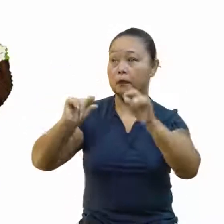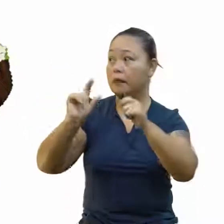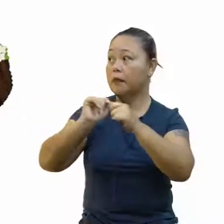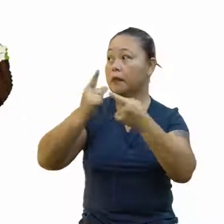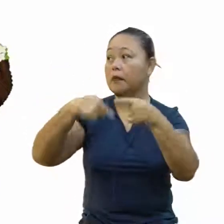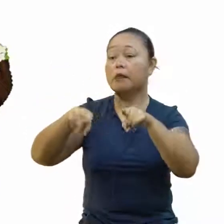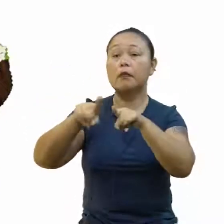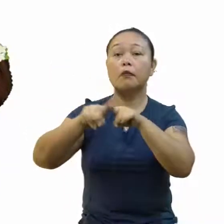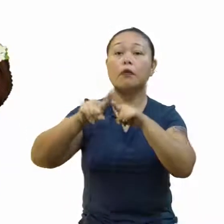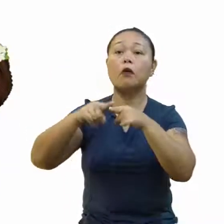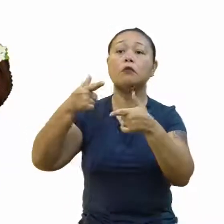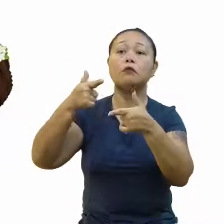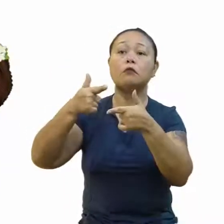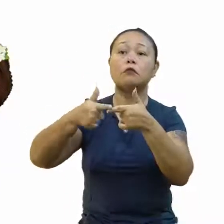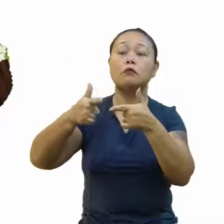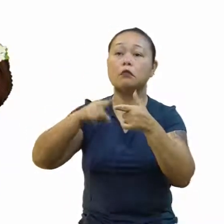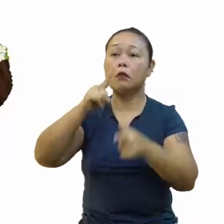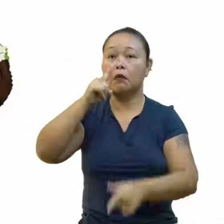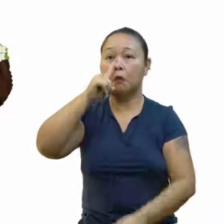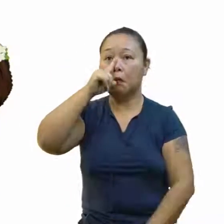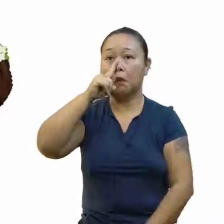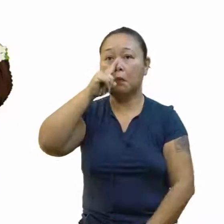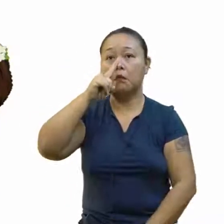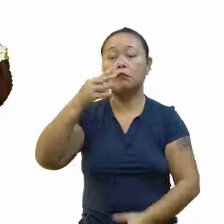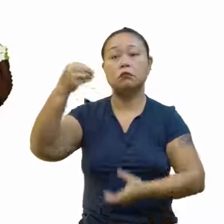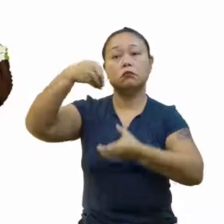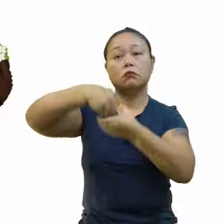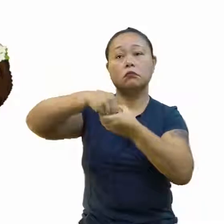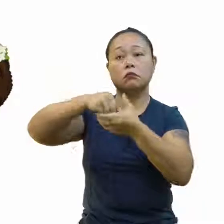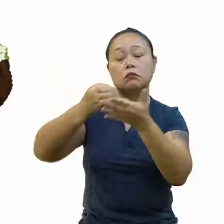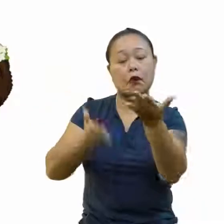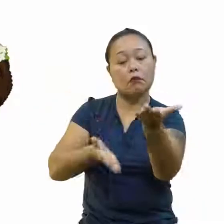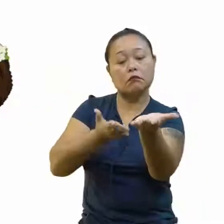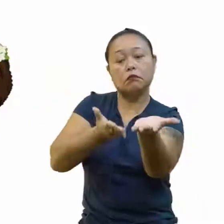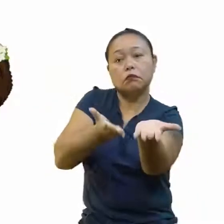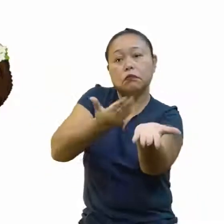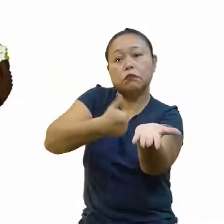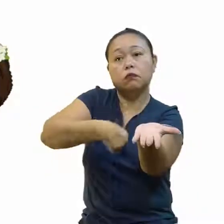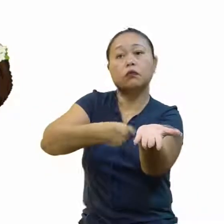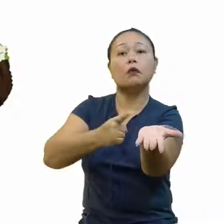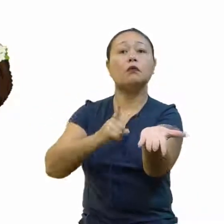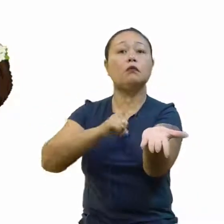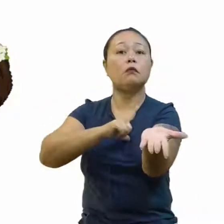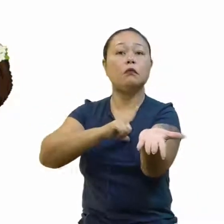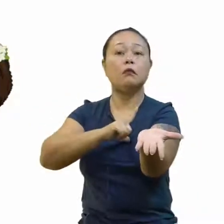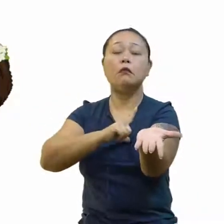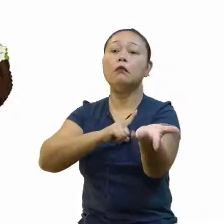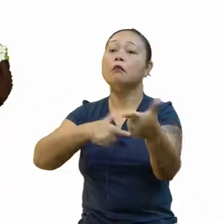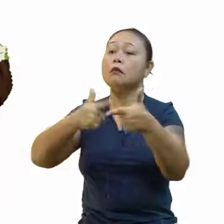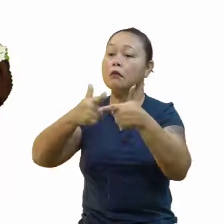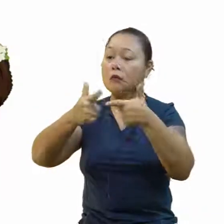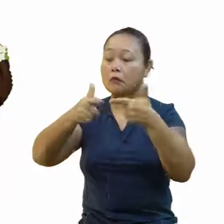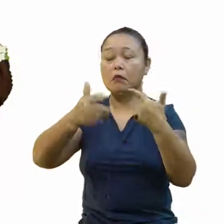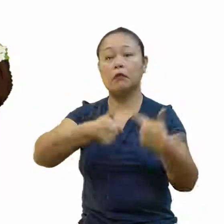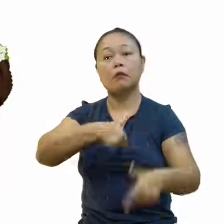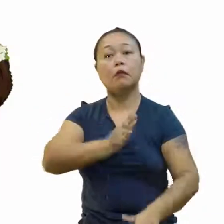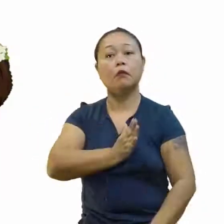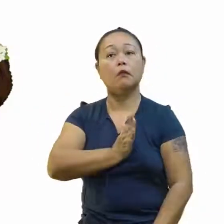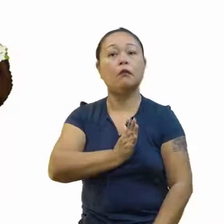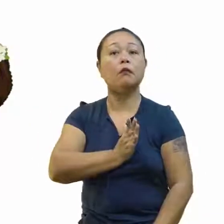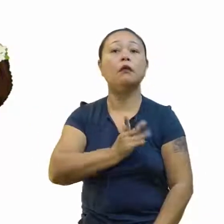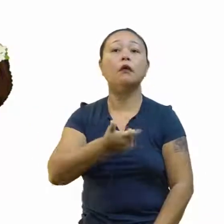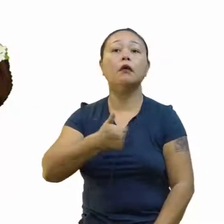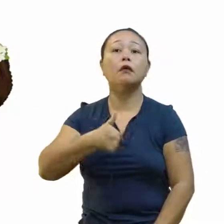de riscos inerentes à hipertensão arterial, às doenças cardiovasculares